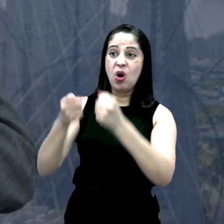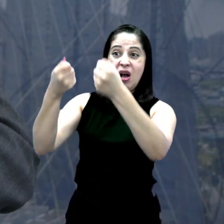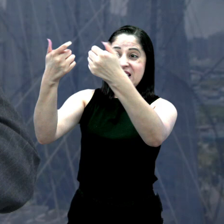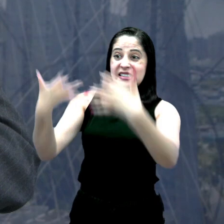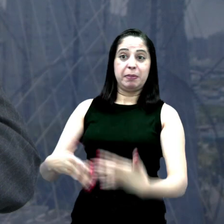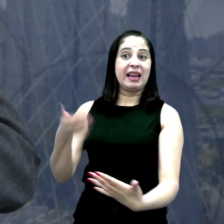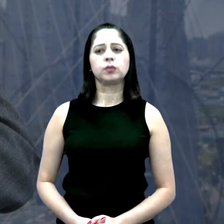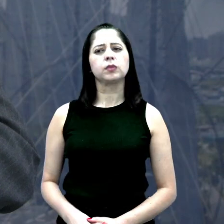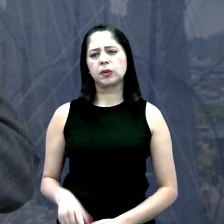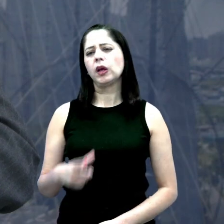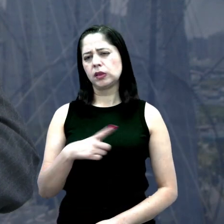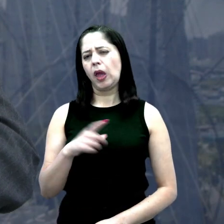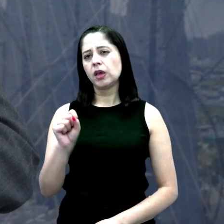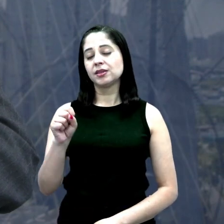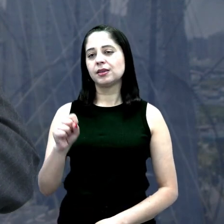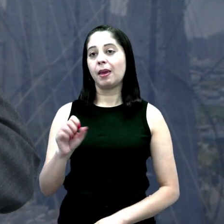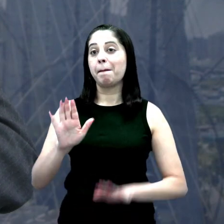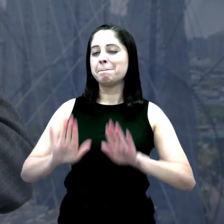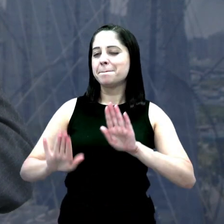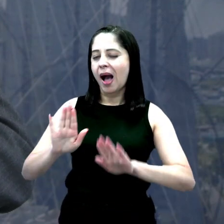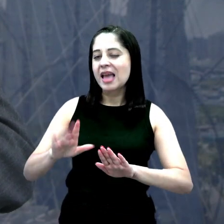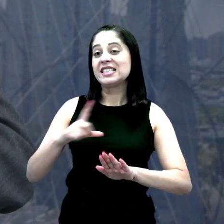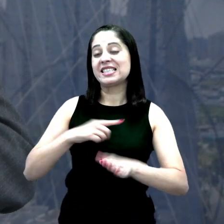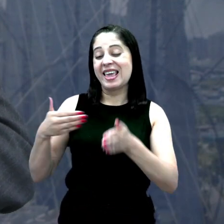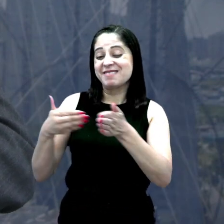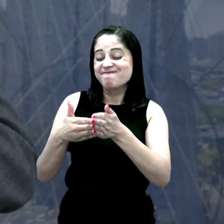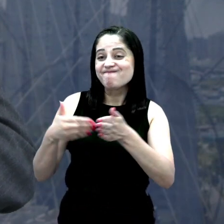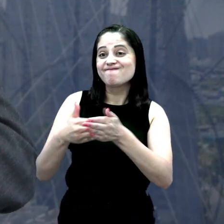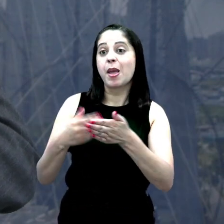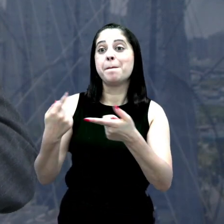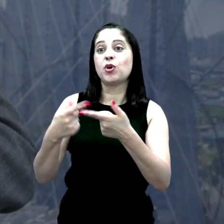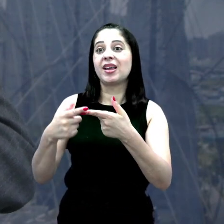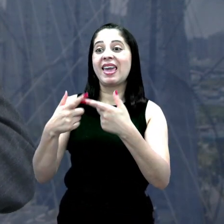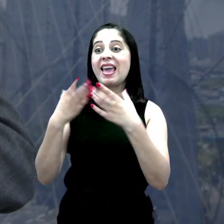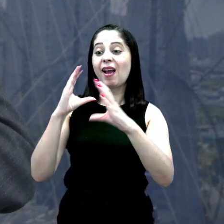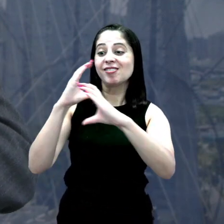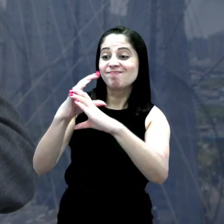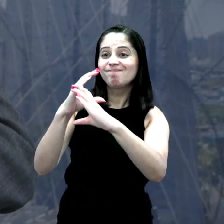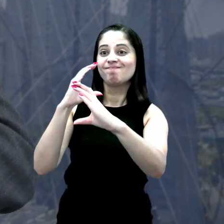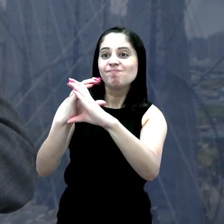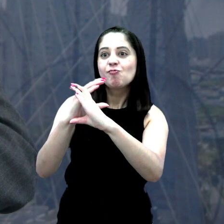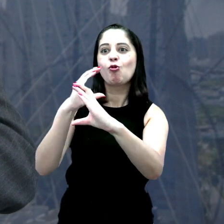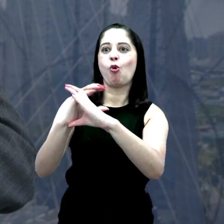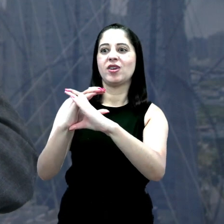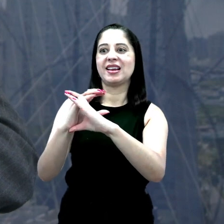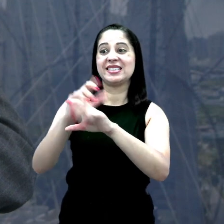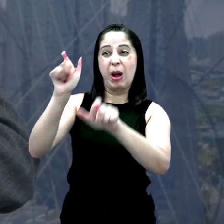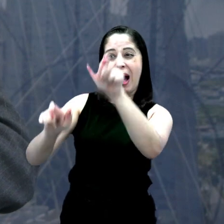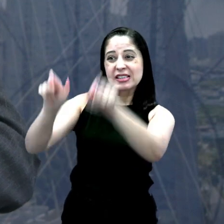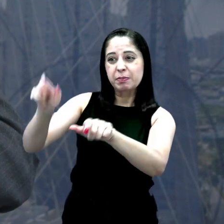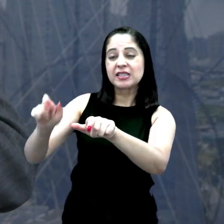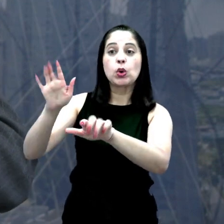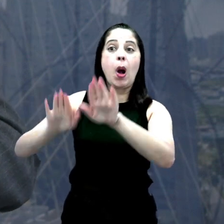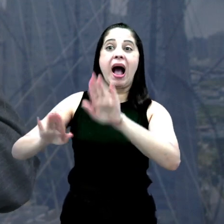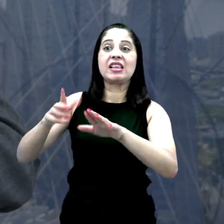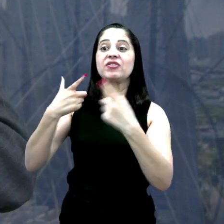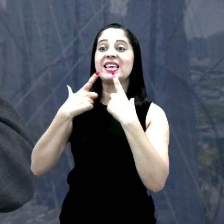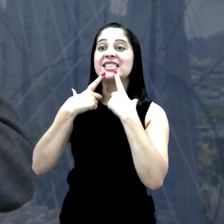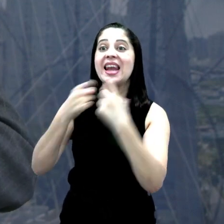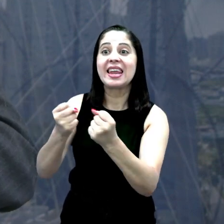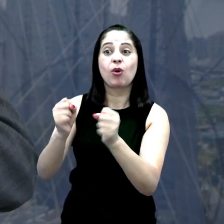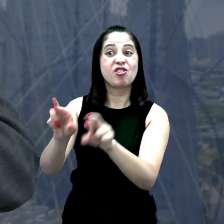alguns projetos sociais, o Dandara, a própria igreja da cidade deu muito apoio na questão dos ucranianos por conta de